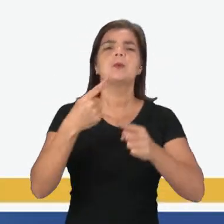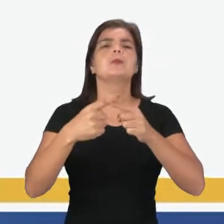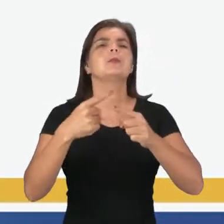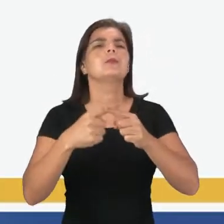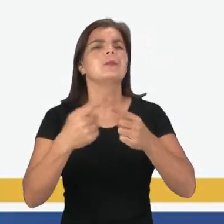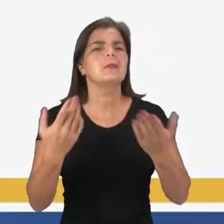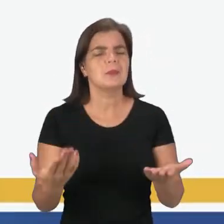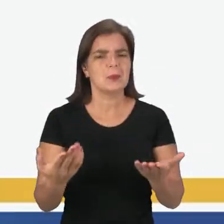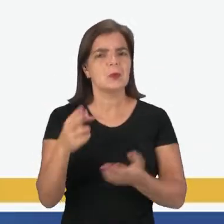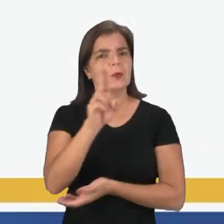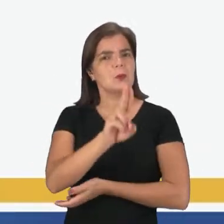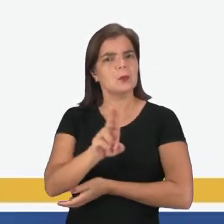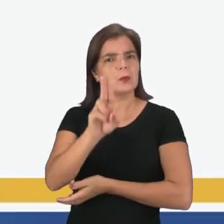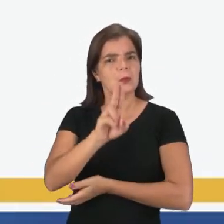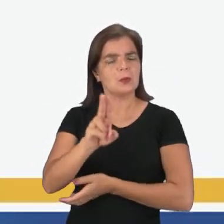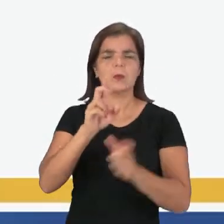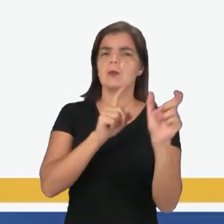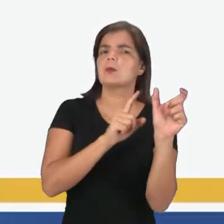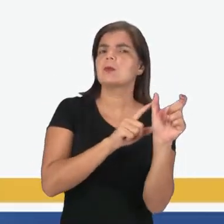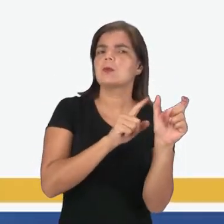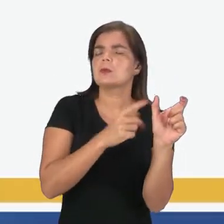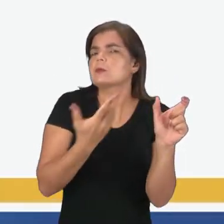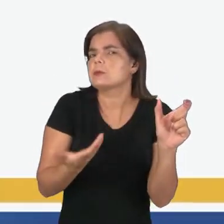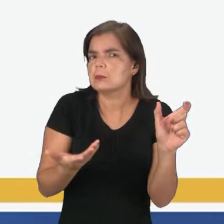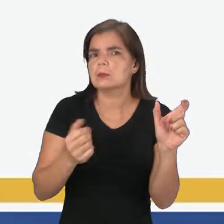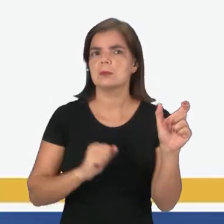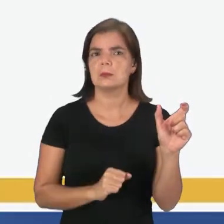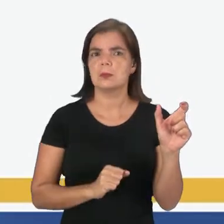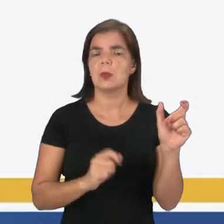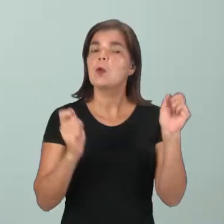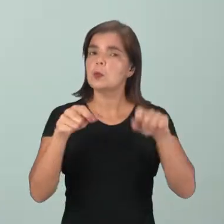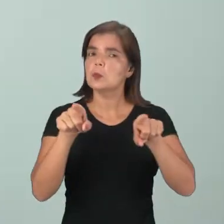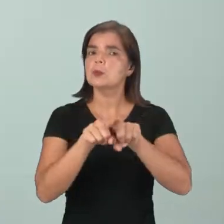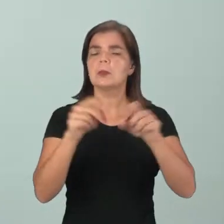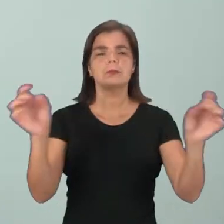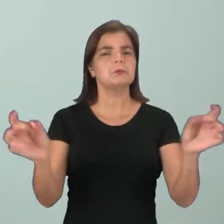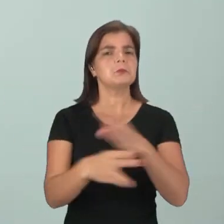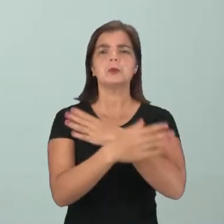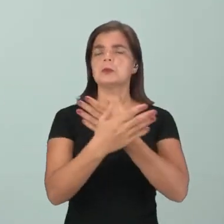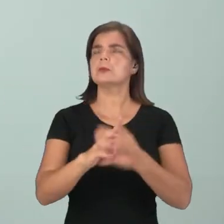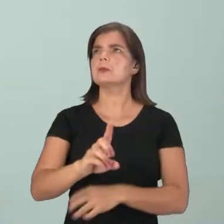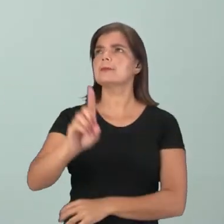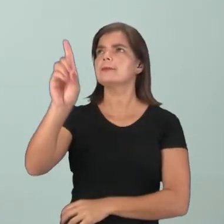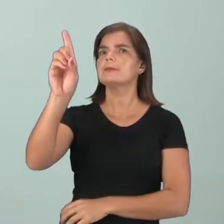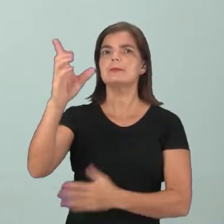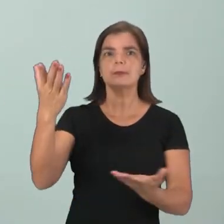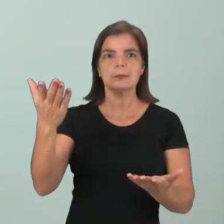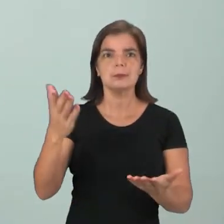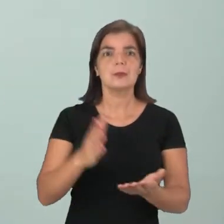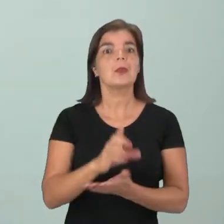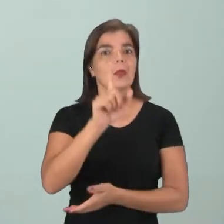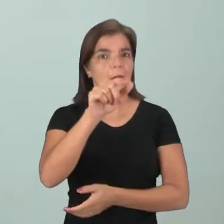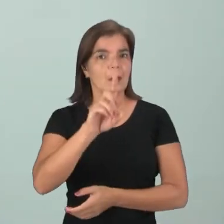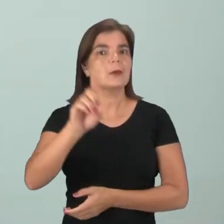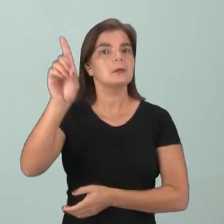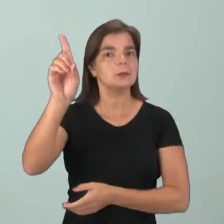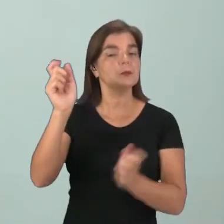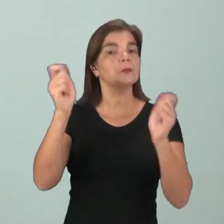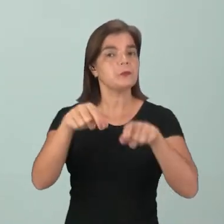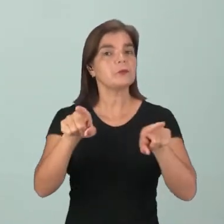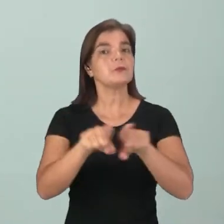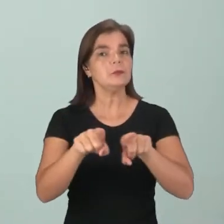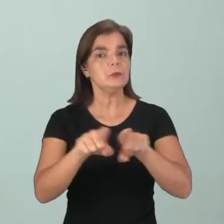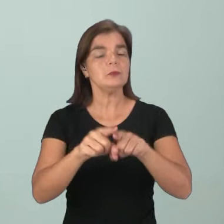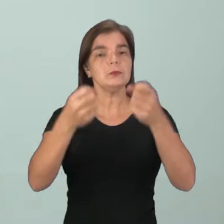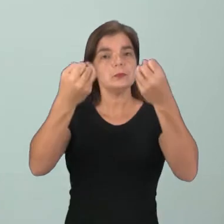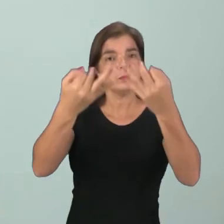estranha. E por que a gente usa essa palavra? A gente poderia falar, pronto, Deus. Deus é transcendente.